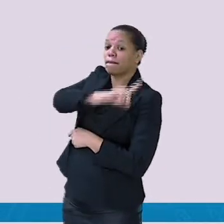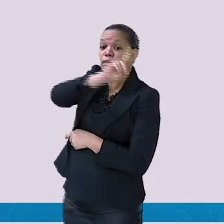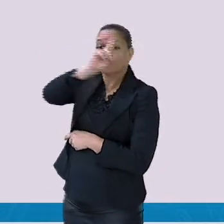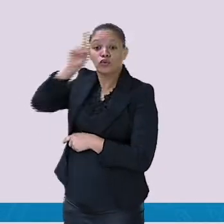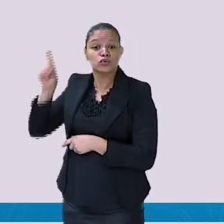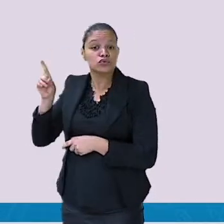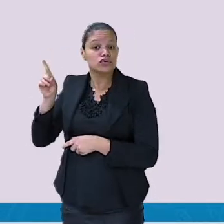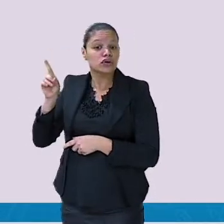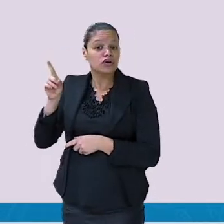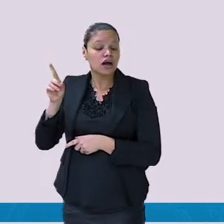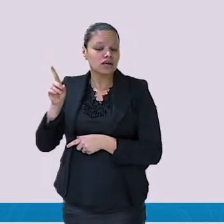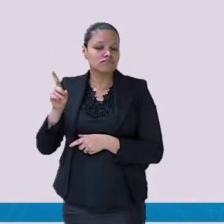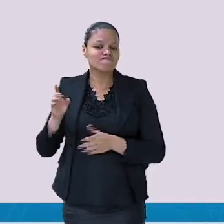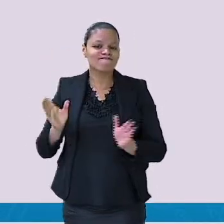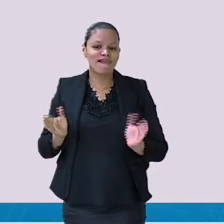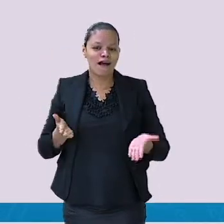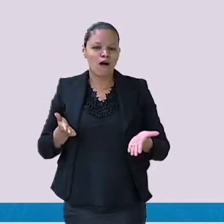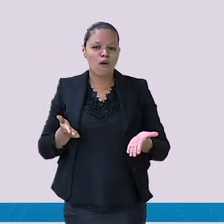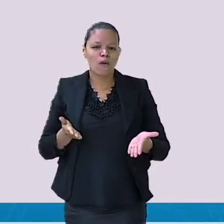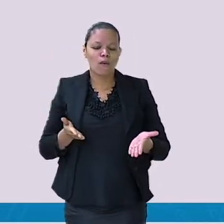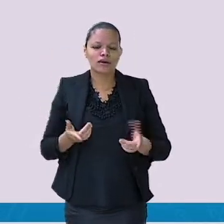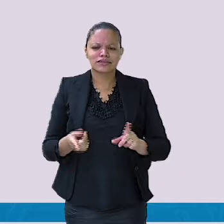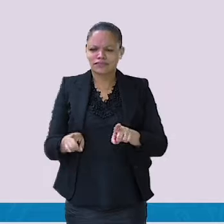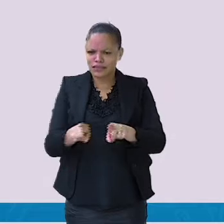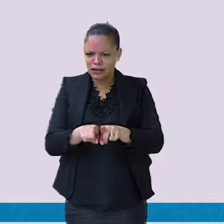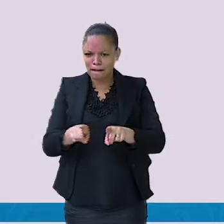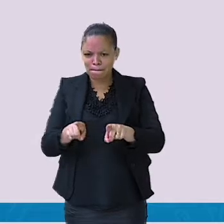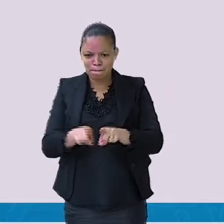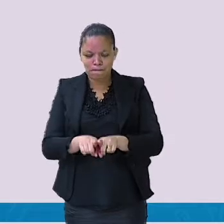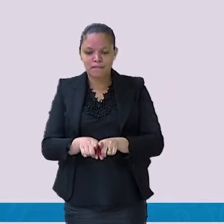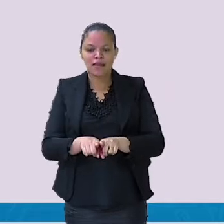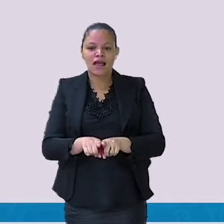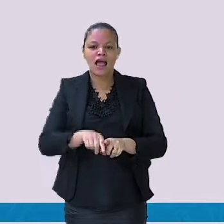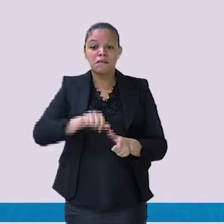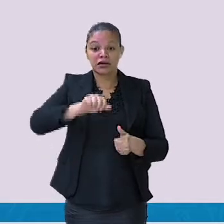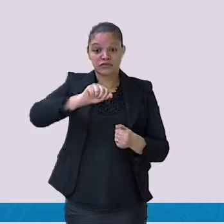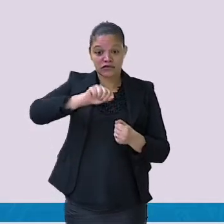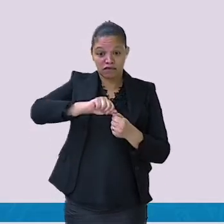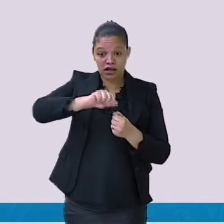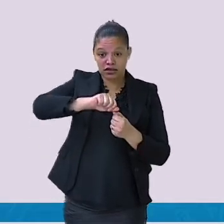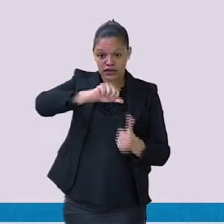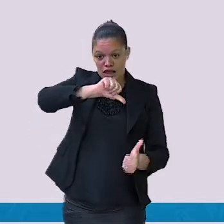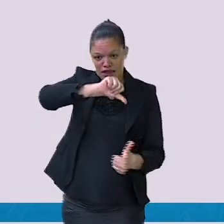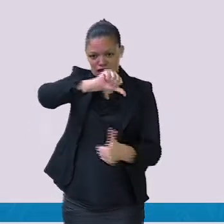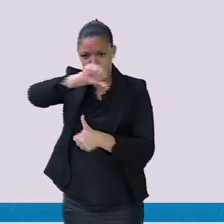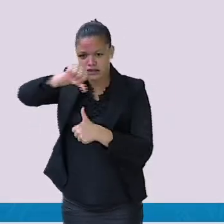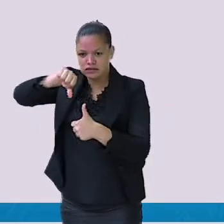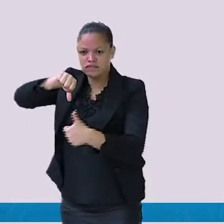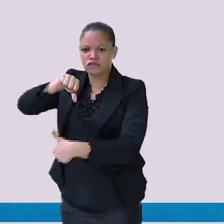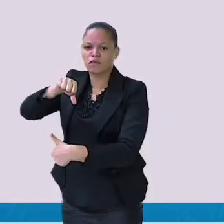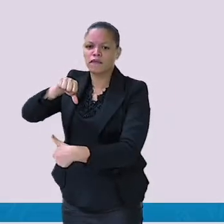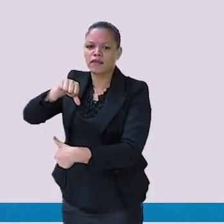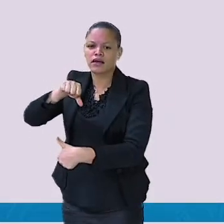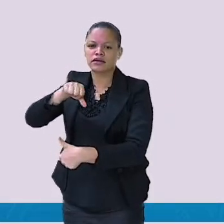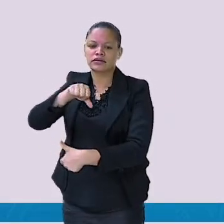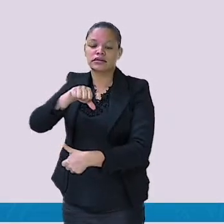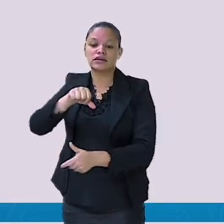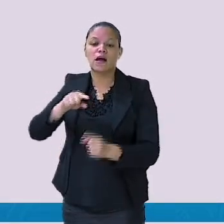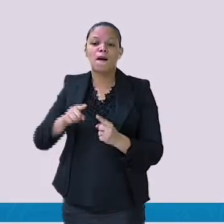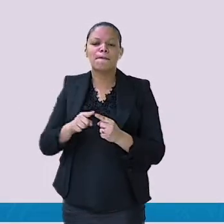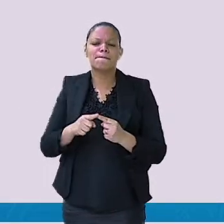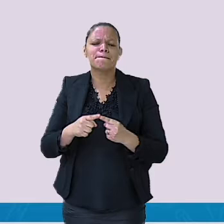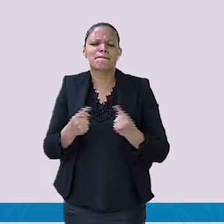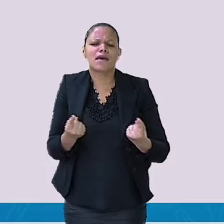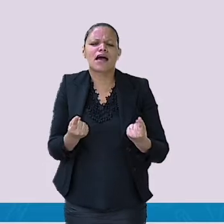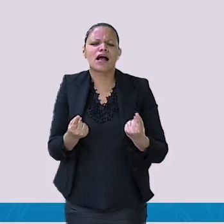vezes 1000. Porque lá estava em litros e aqui pediu em mililitros. Se eu estou falando em